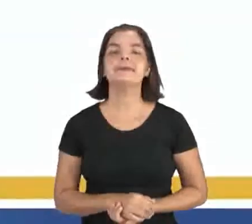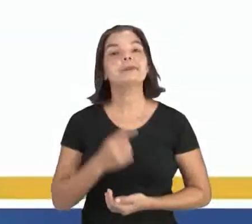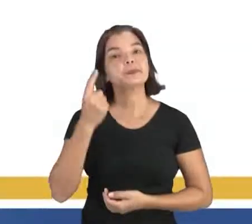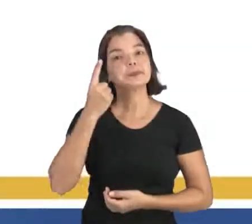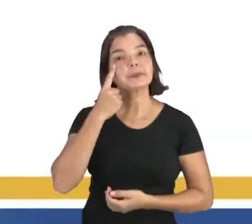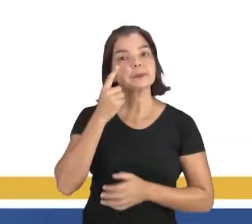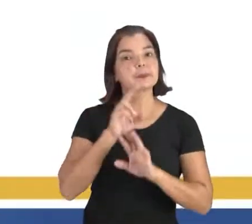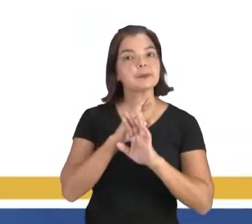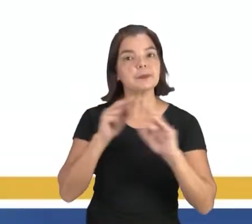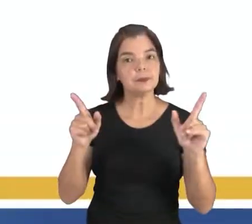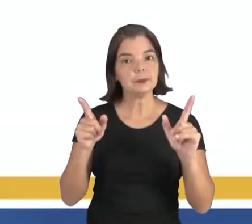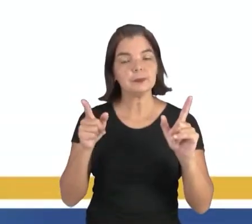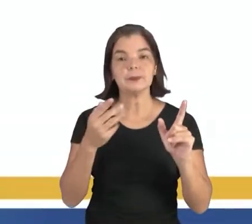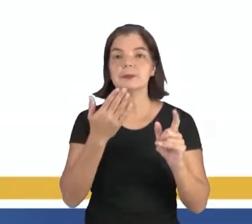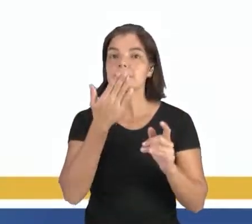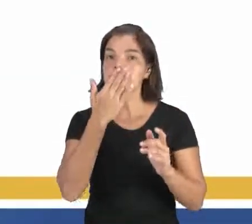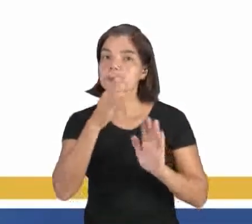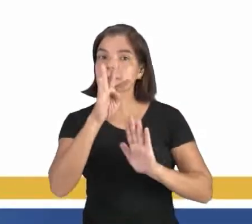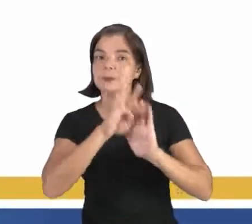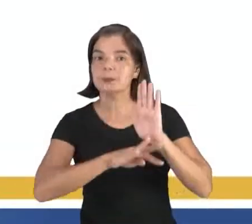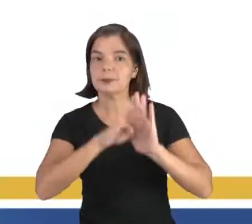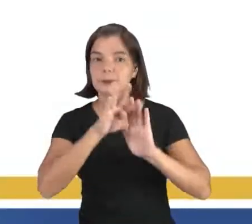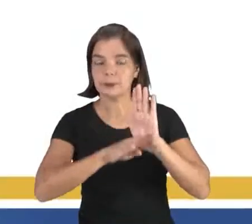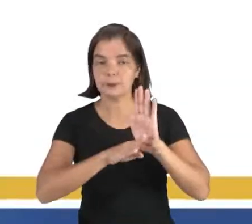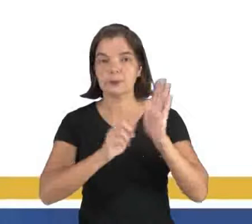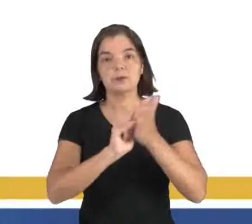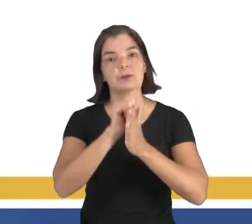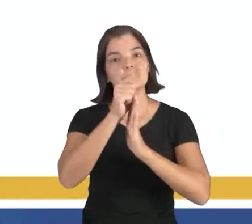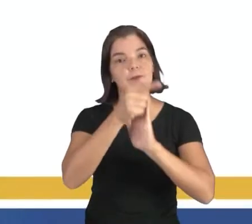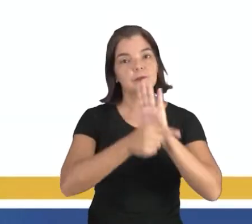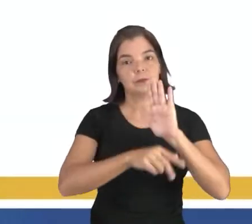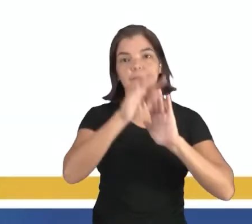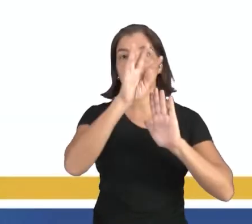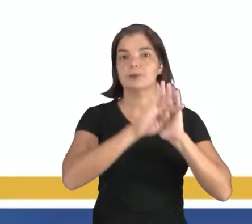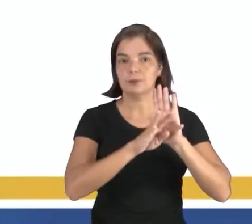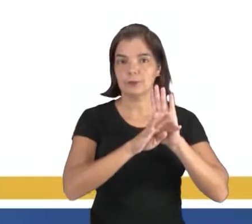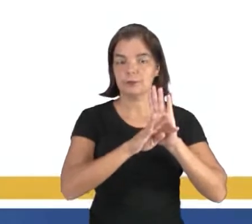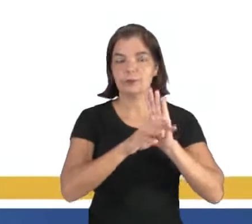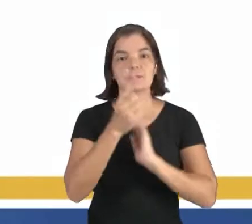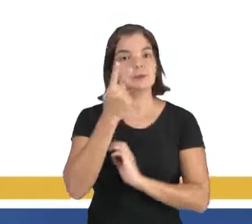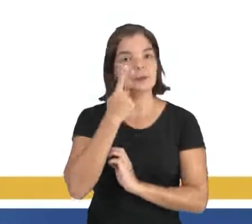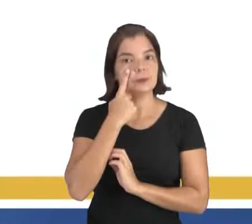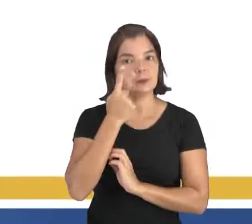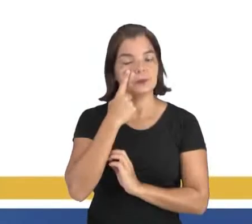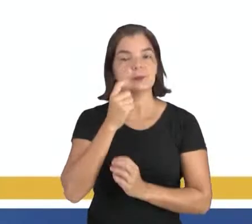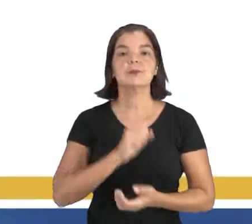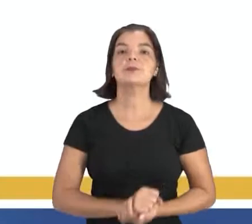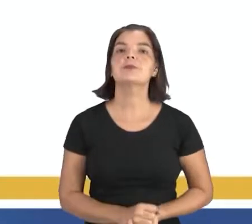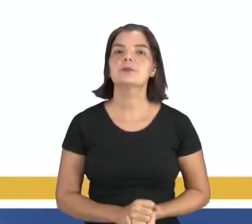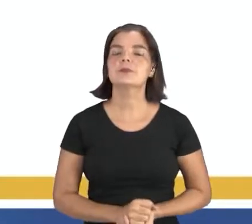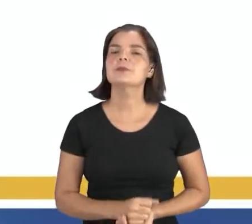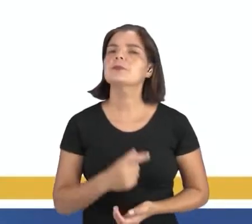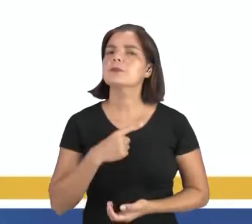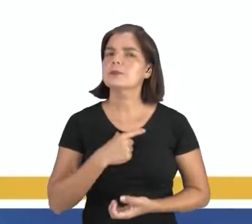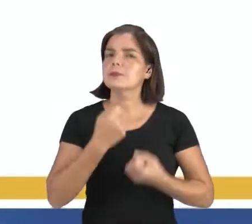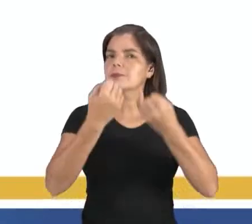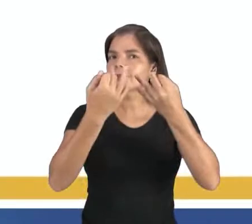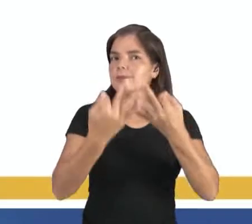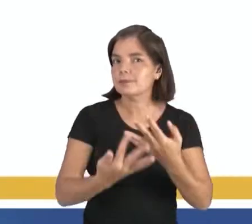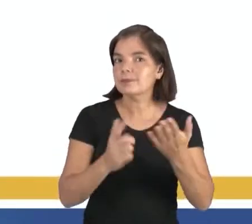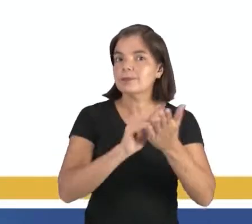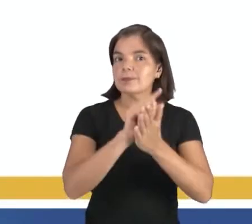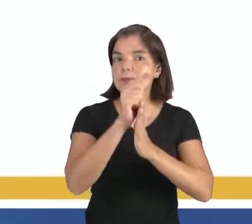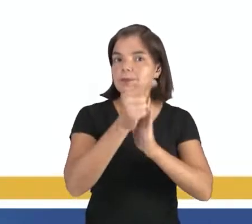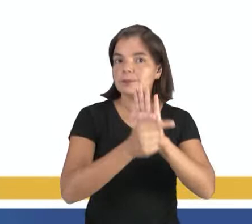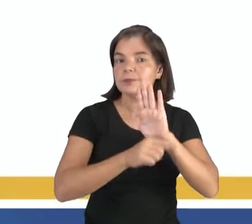Vamos diferenciar tipos textuais de gêneros textuais. Observe. Veja o conceito sobre